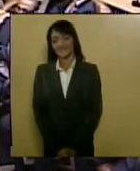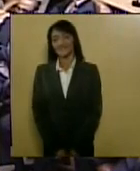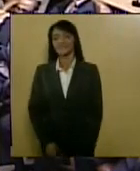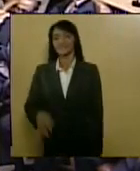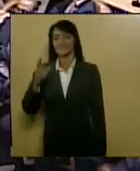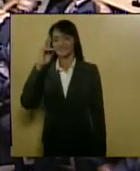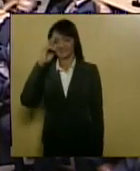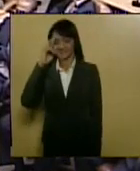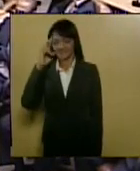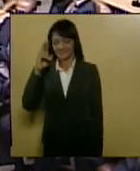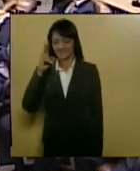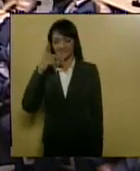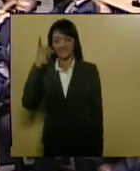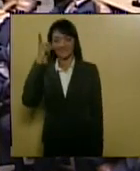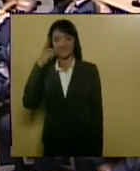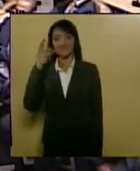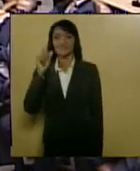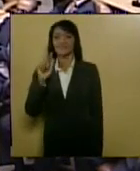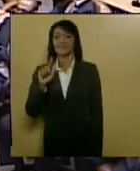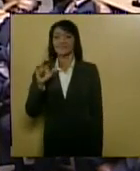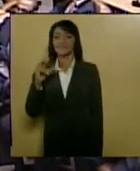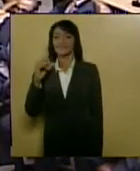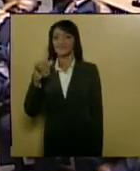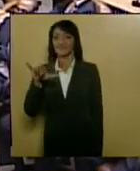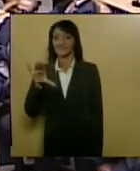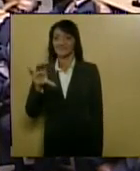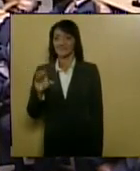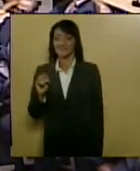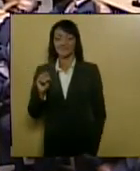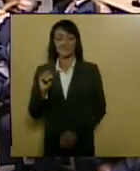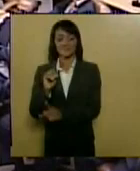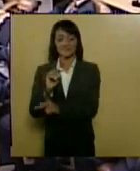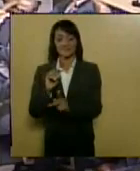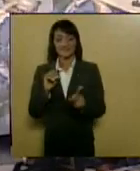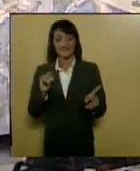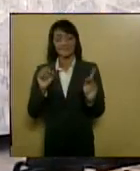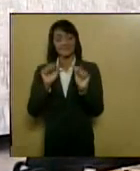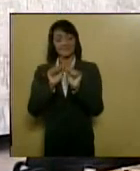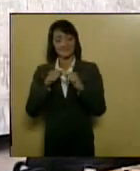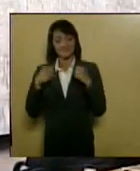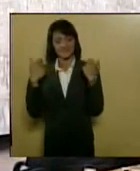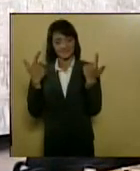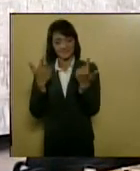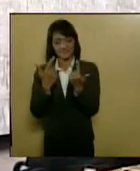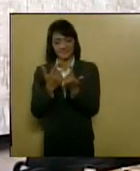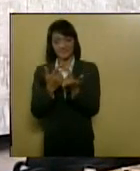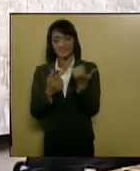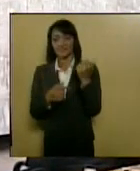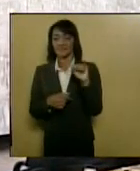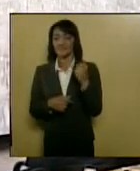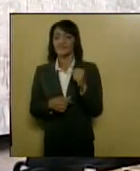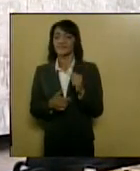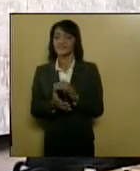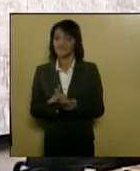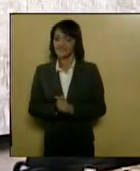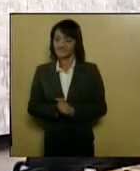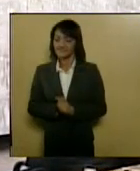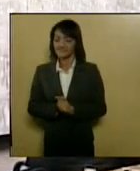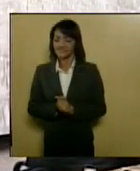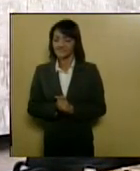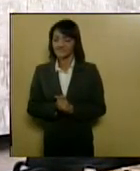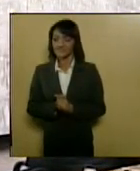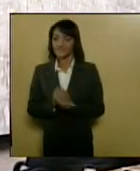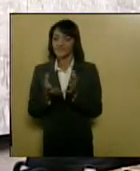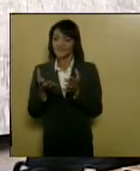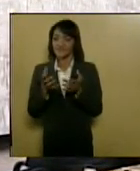Excelentíssimo senhor deputado Luciano Bispo, presidente da Assembleia Legislativa de Sergipe, em nome do qual eu gostaria